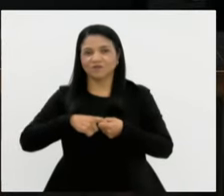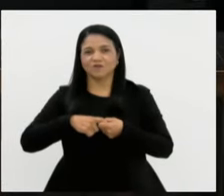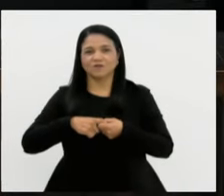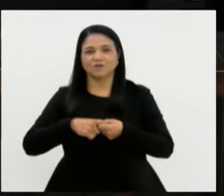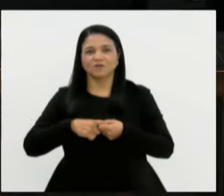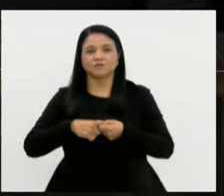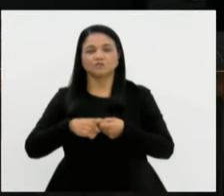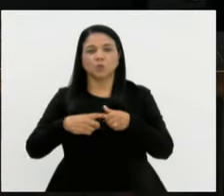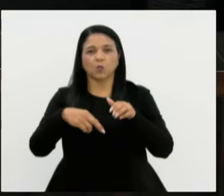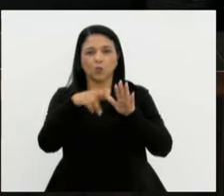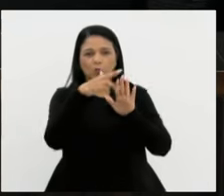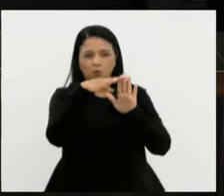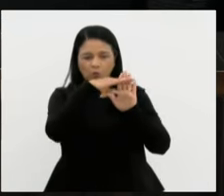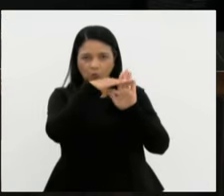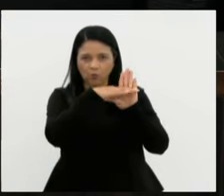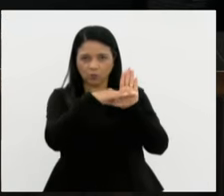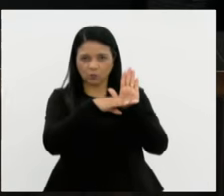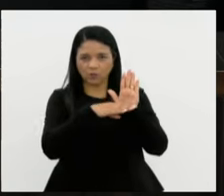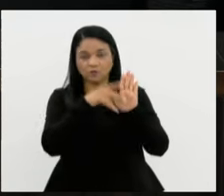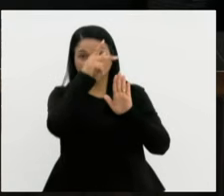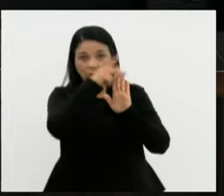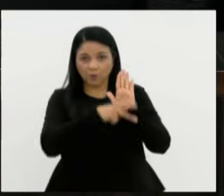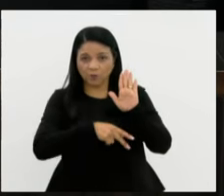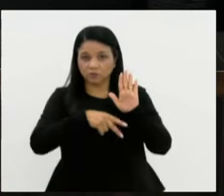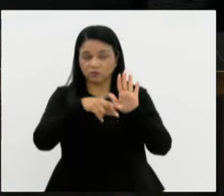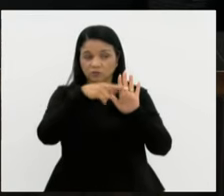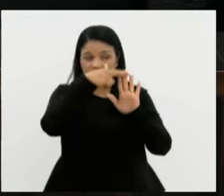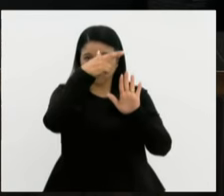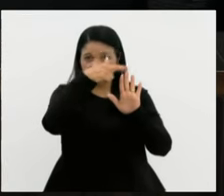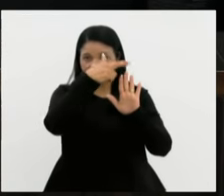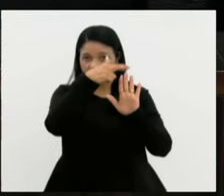o nosso roteiro da apreciação do projeto de resolução,